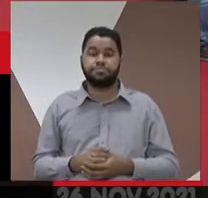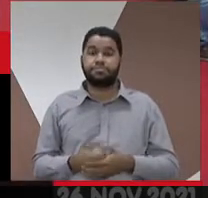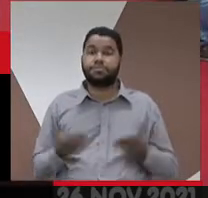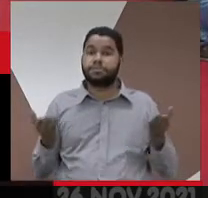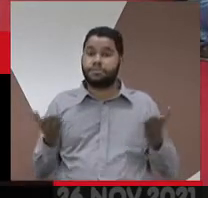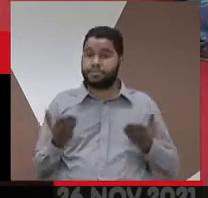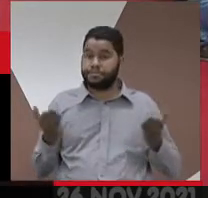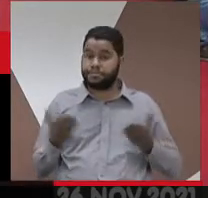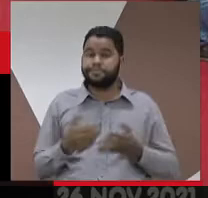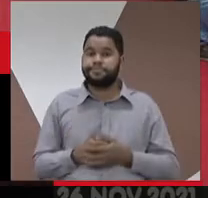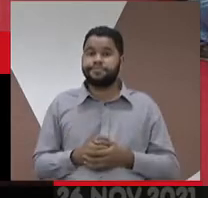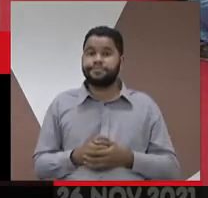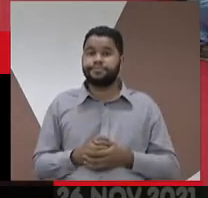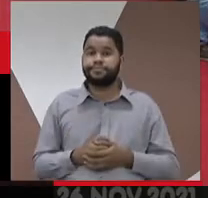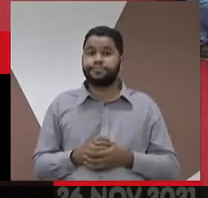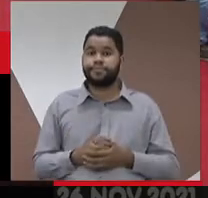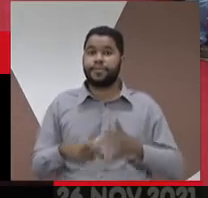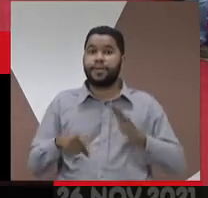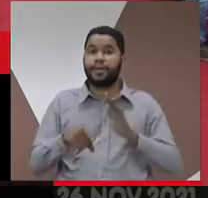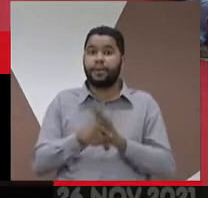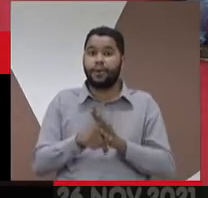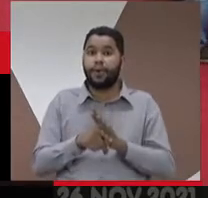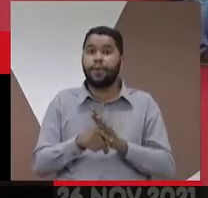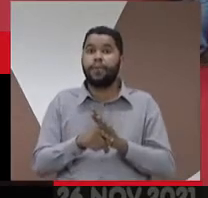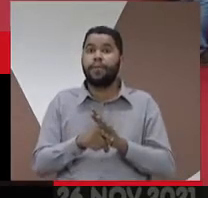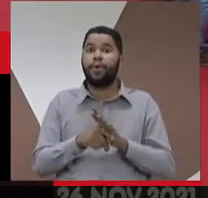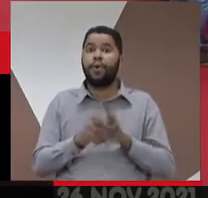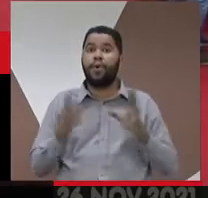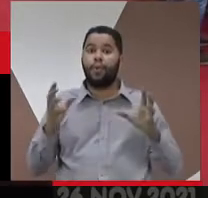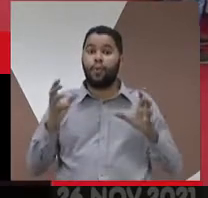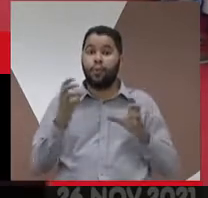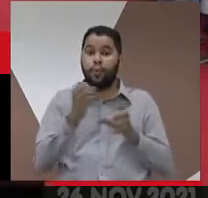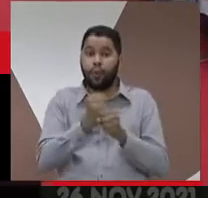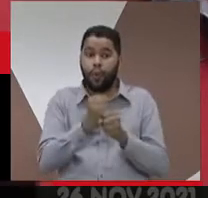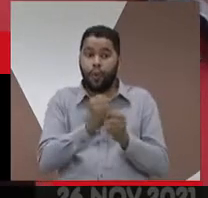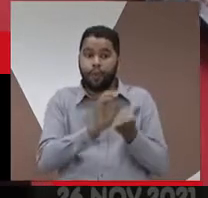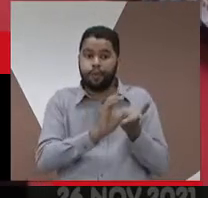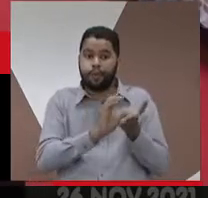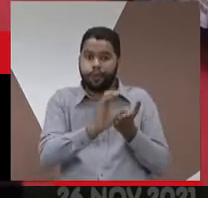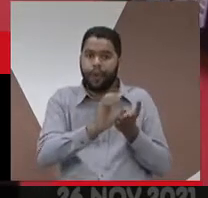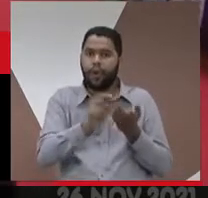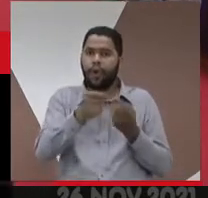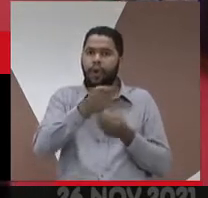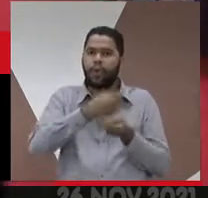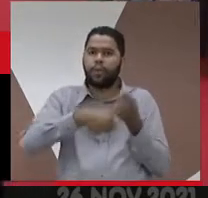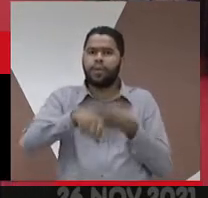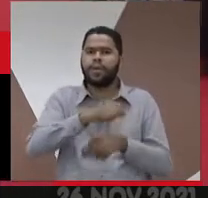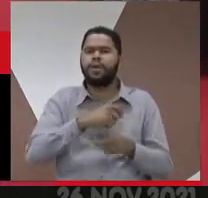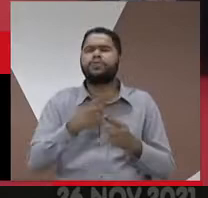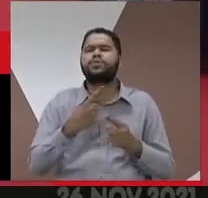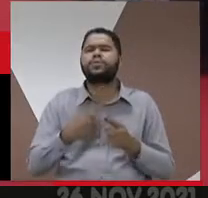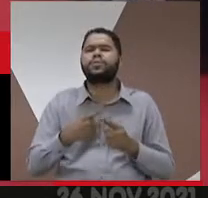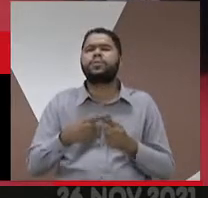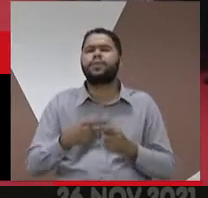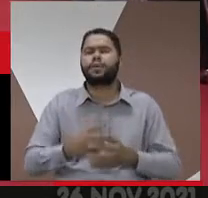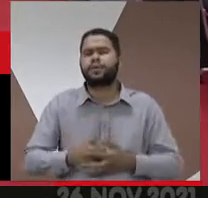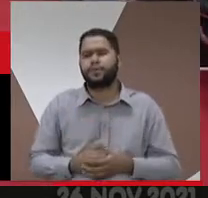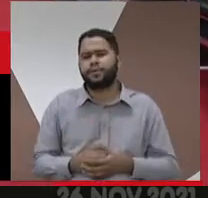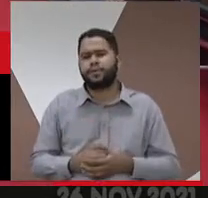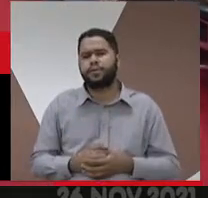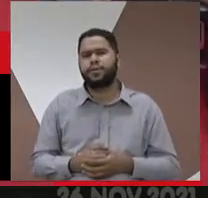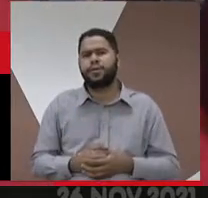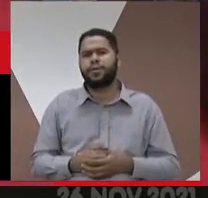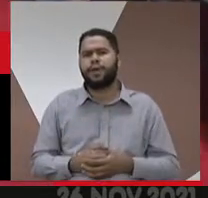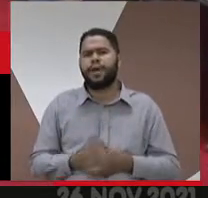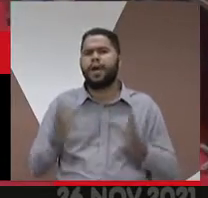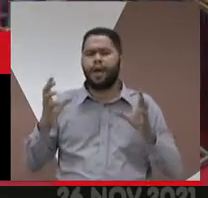Agora, a rentabilização é via pedágio. E por que, naquela